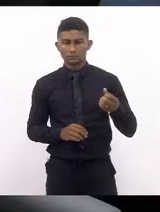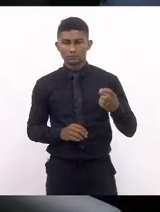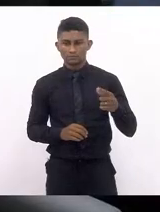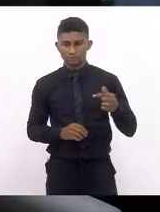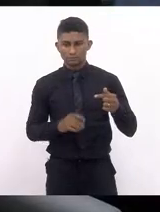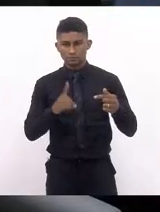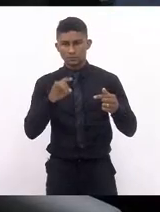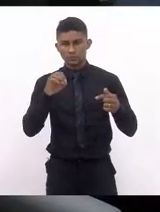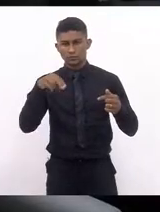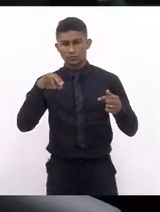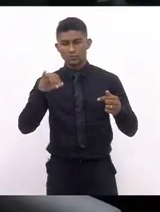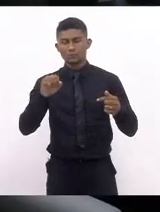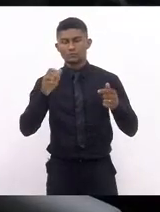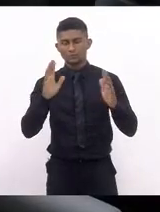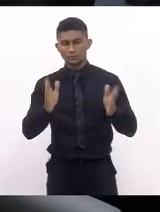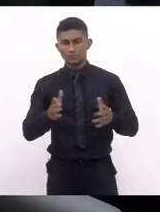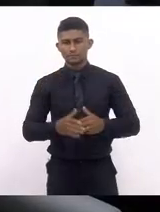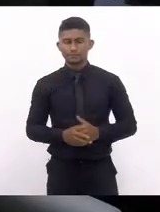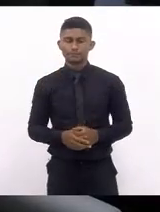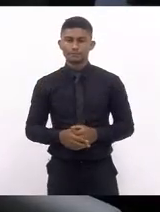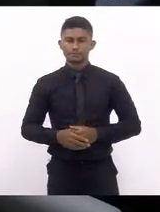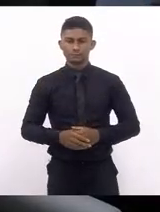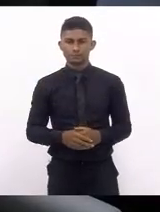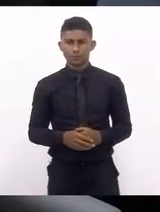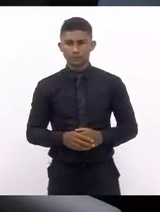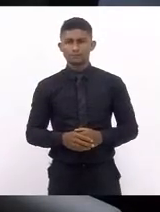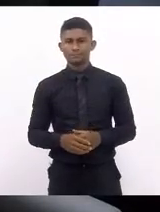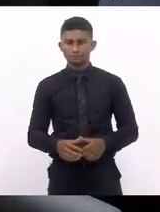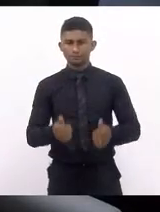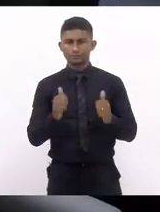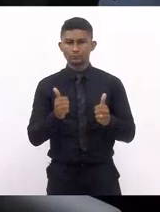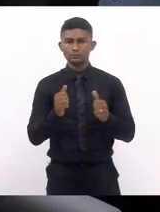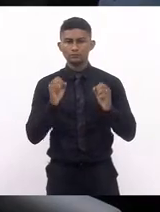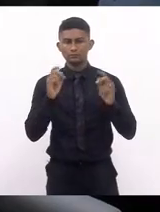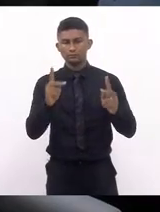Oi Dionísio já foi Oi ok